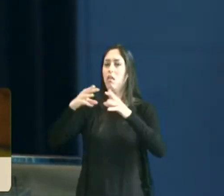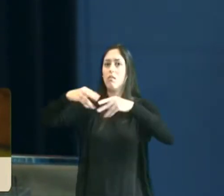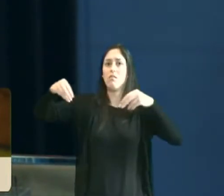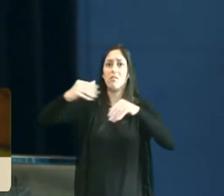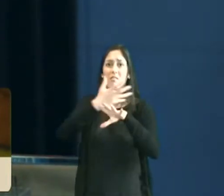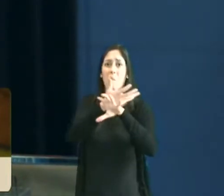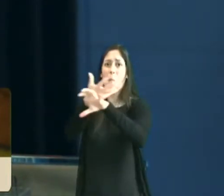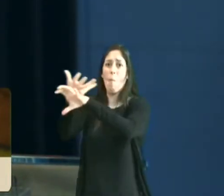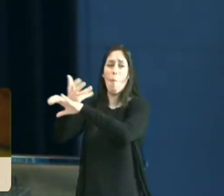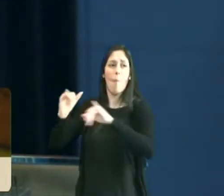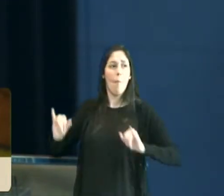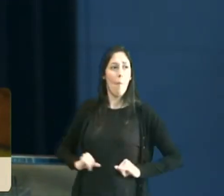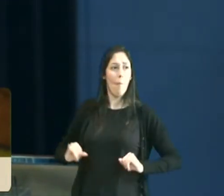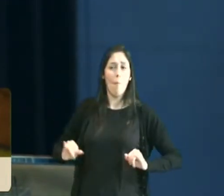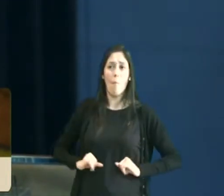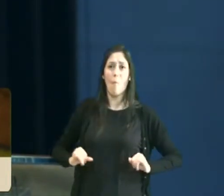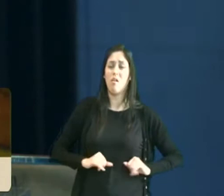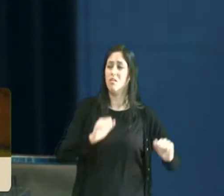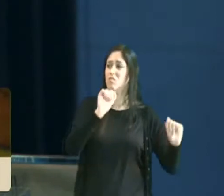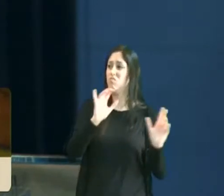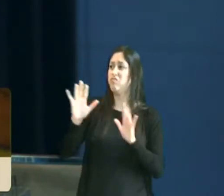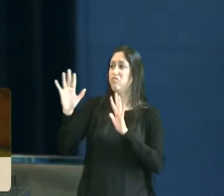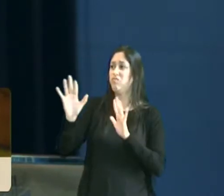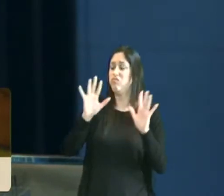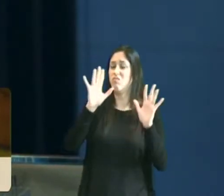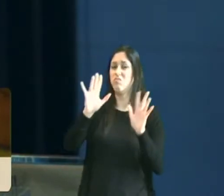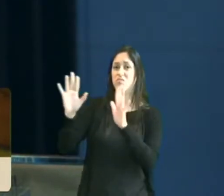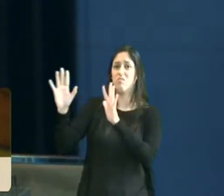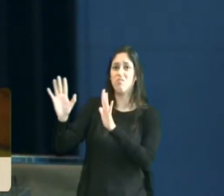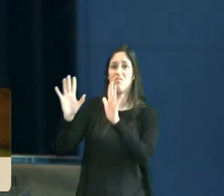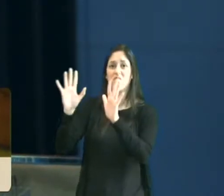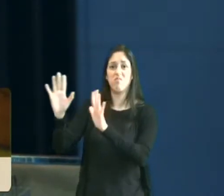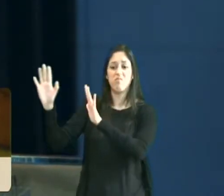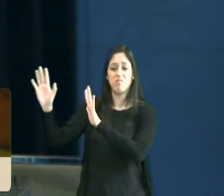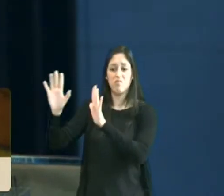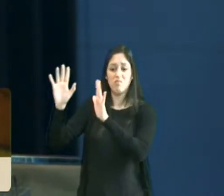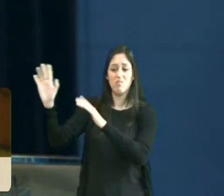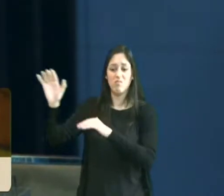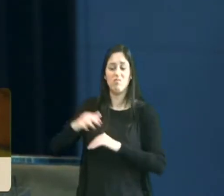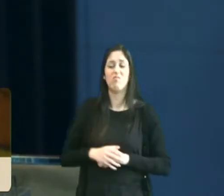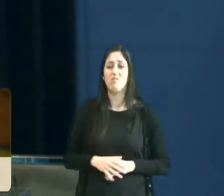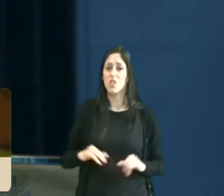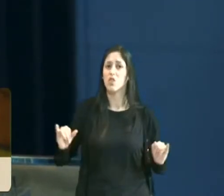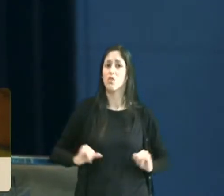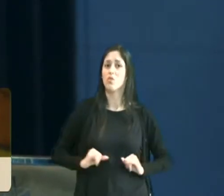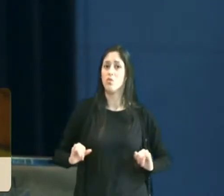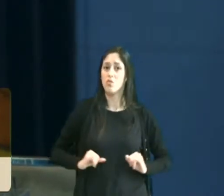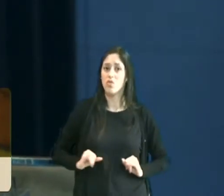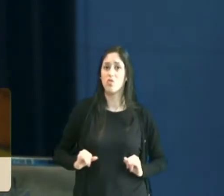verdade revelada na pessoa de Josué e Calebe, eles ouviram a voz do